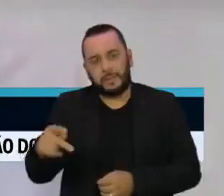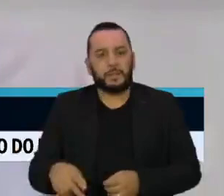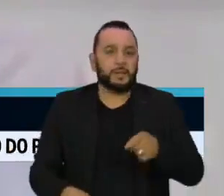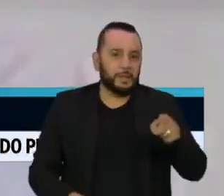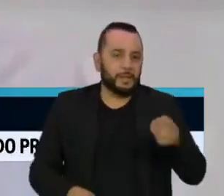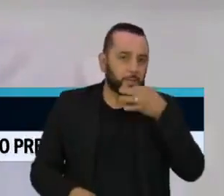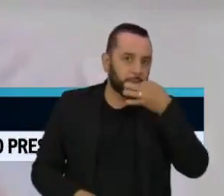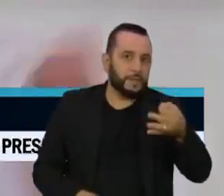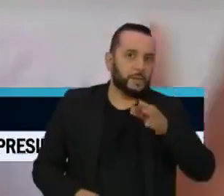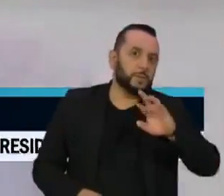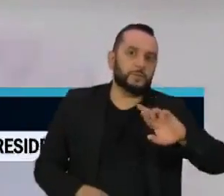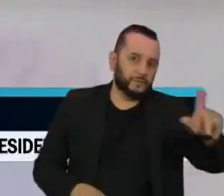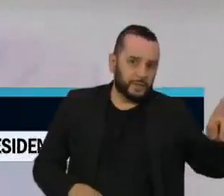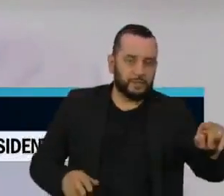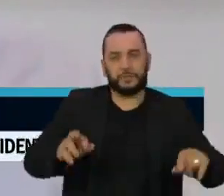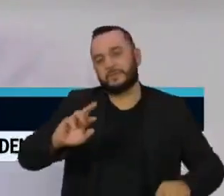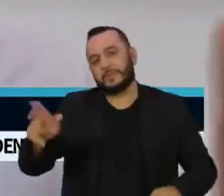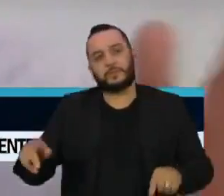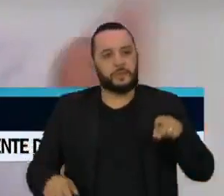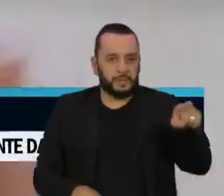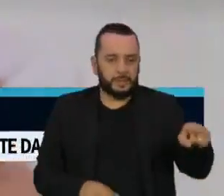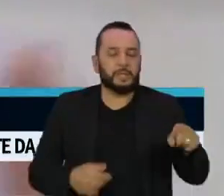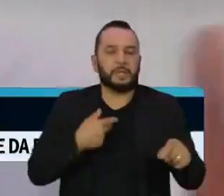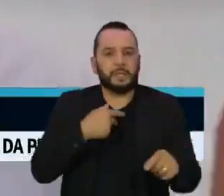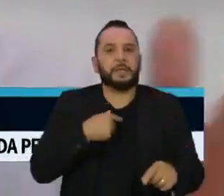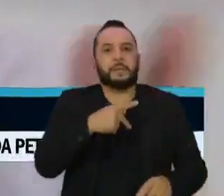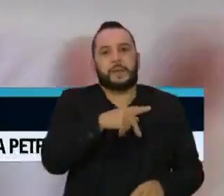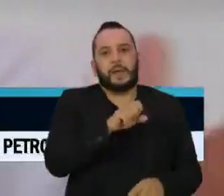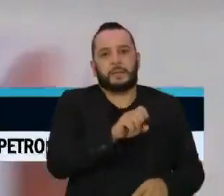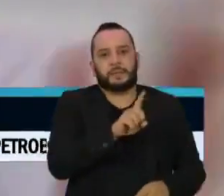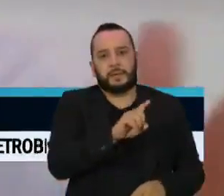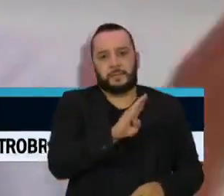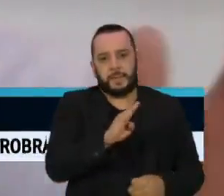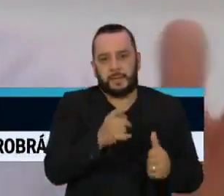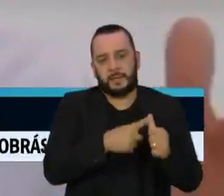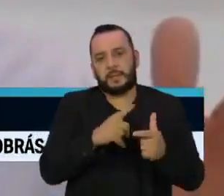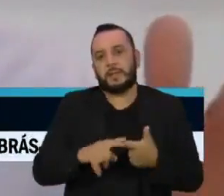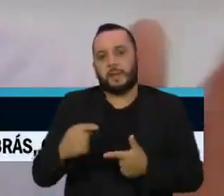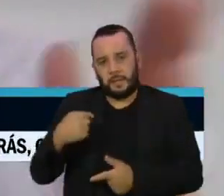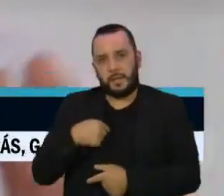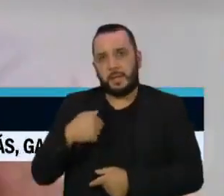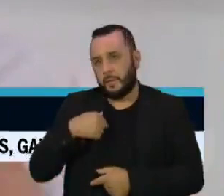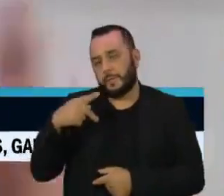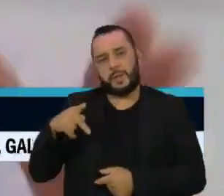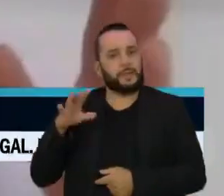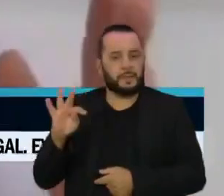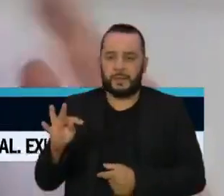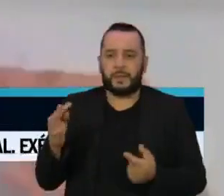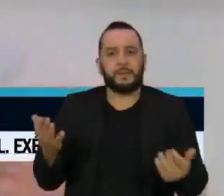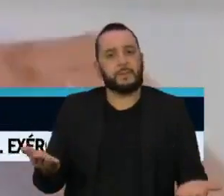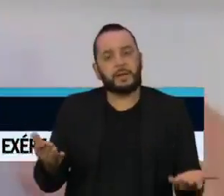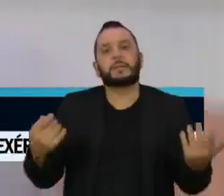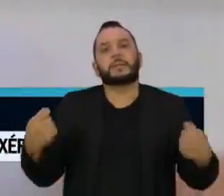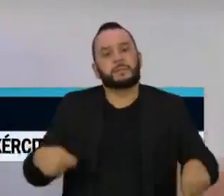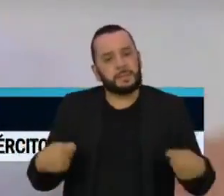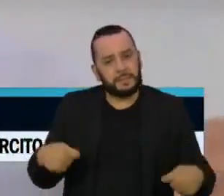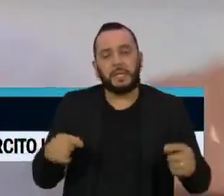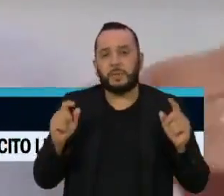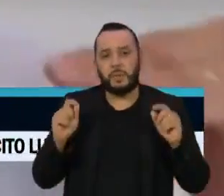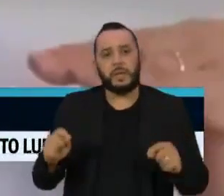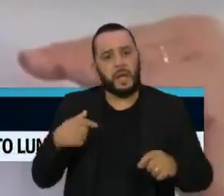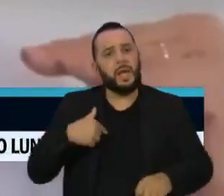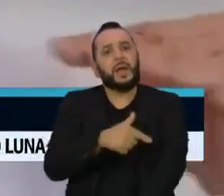com o candidato do PSDB, você vai estar com o candidato do PT e tal, mas temos que trazer uma campanha num nível mínimo